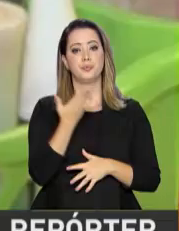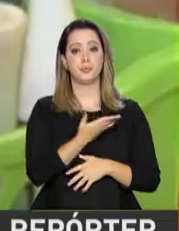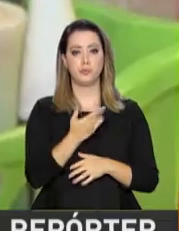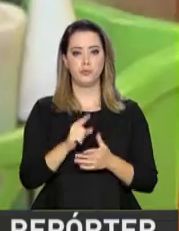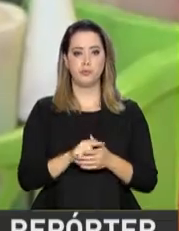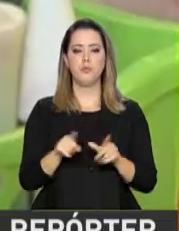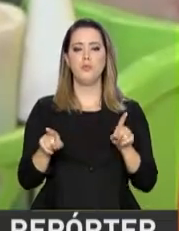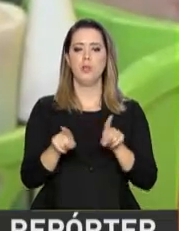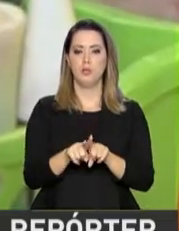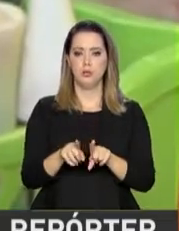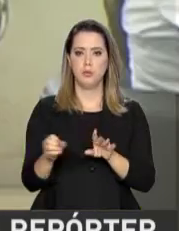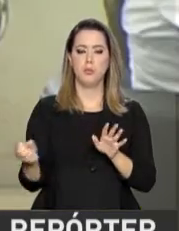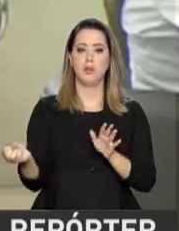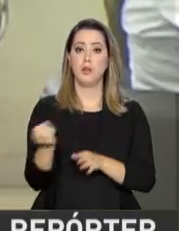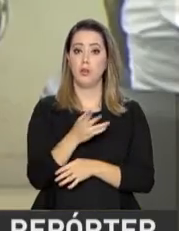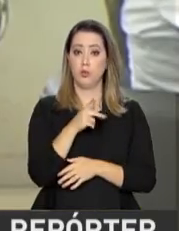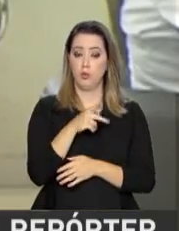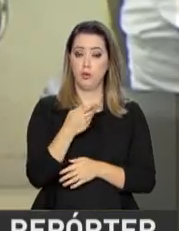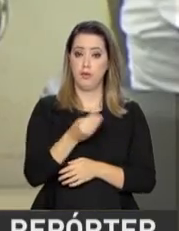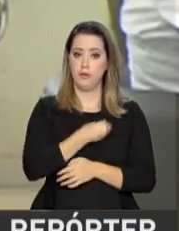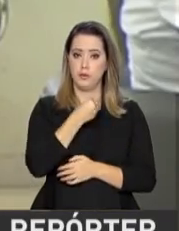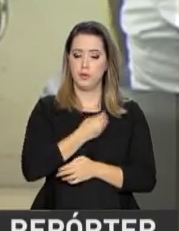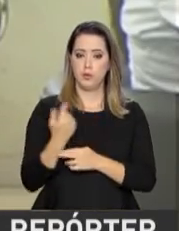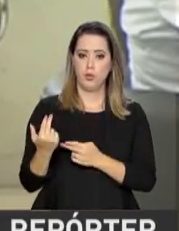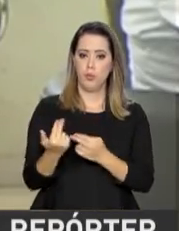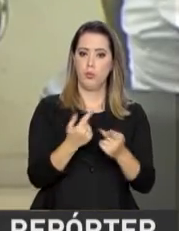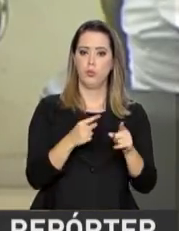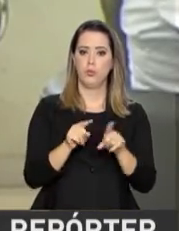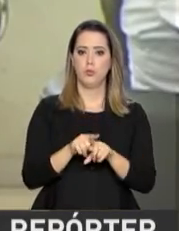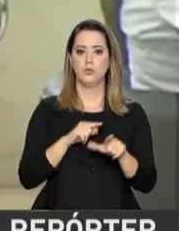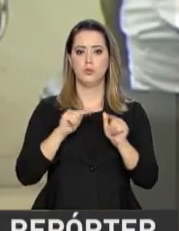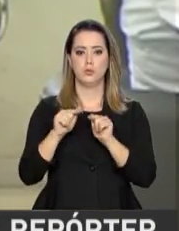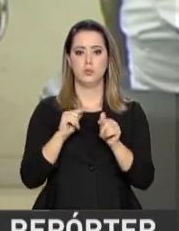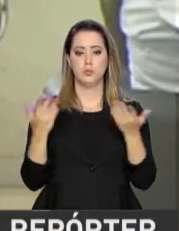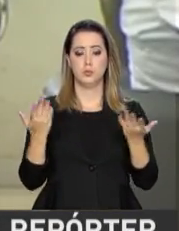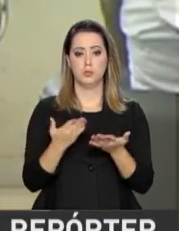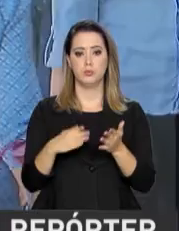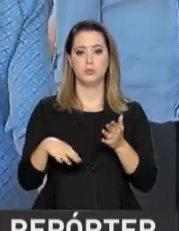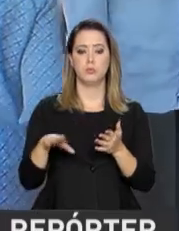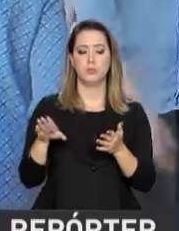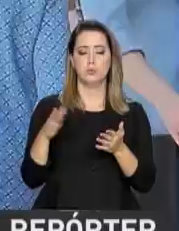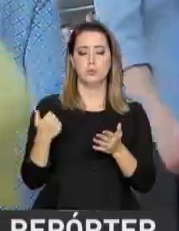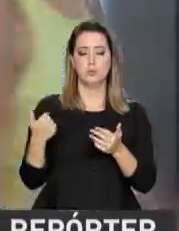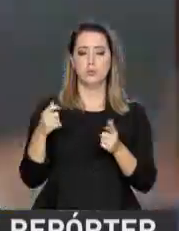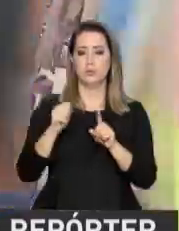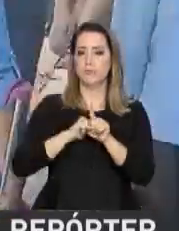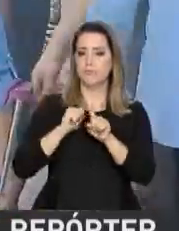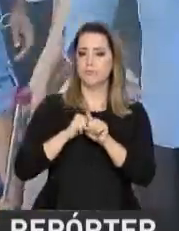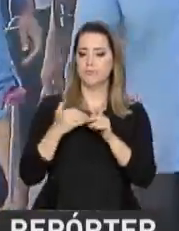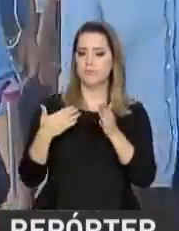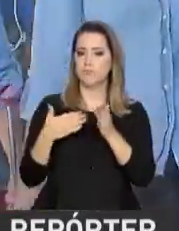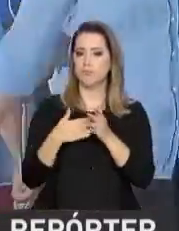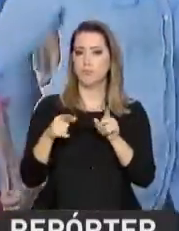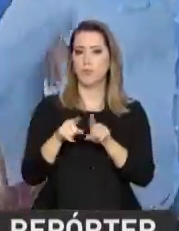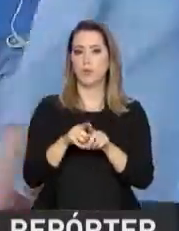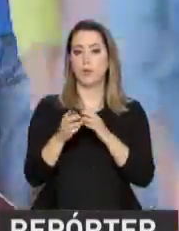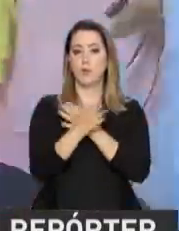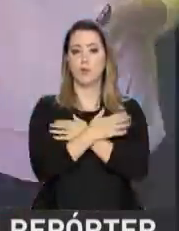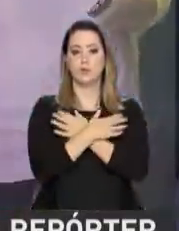é também a de muitos brasileiros que passaram a trabalhar nos últimos meses de acordo com o ibge a taxa de desemprego no país